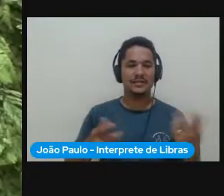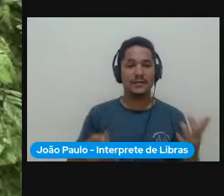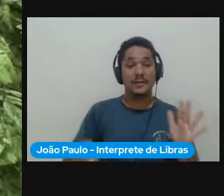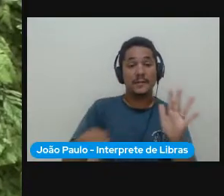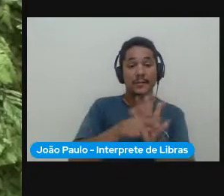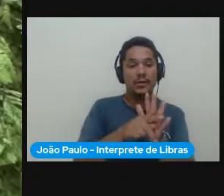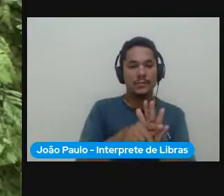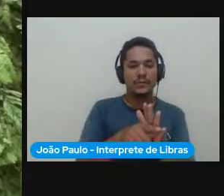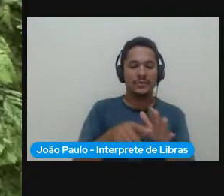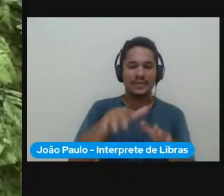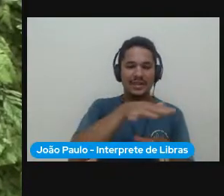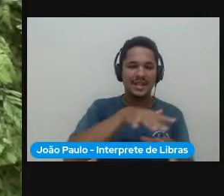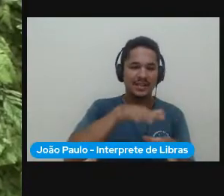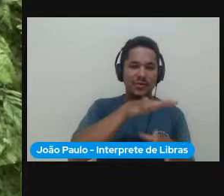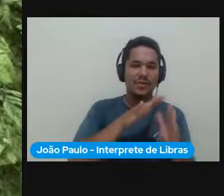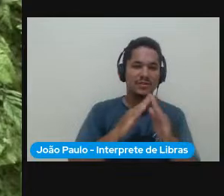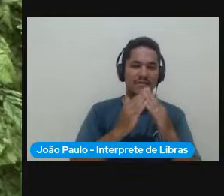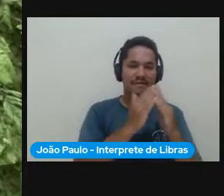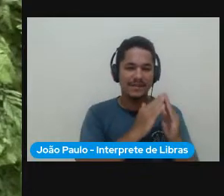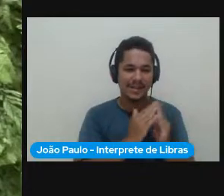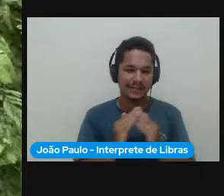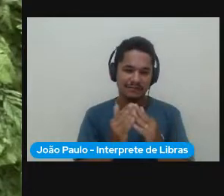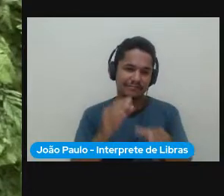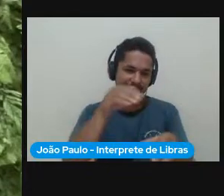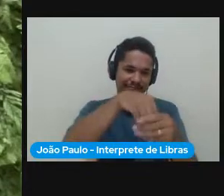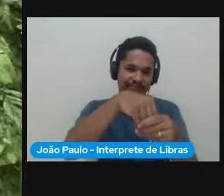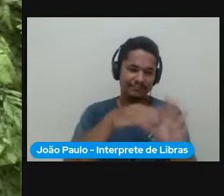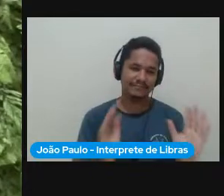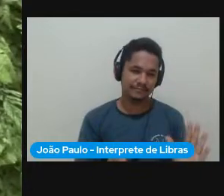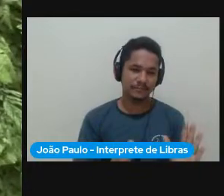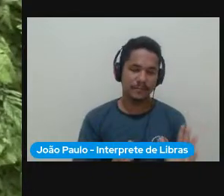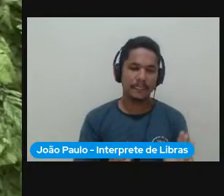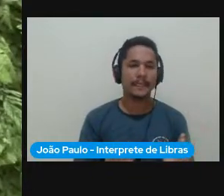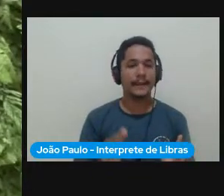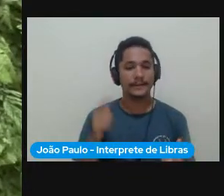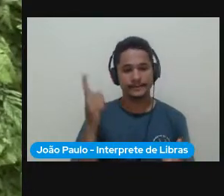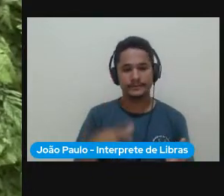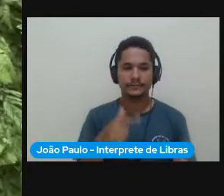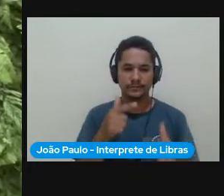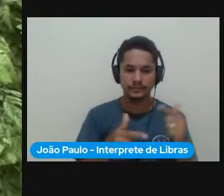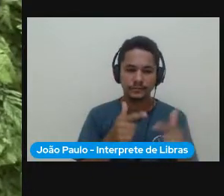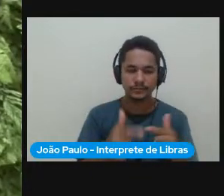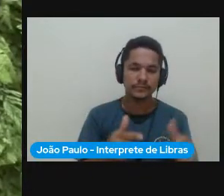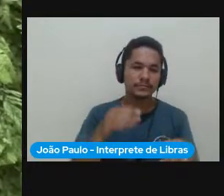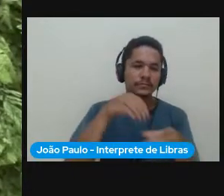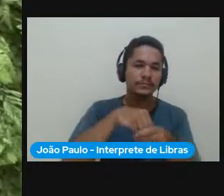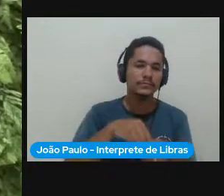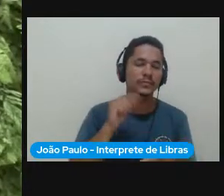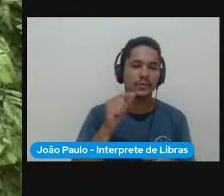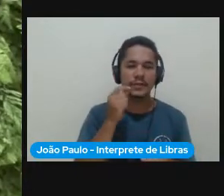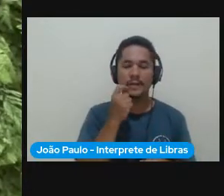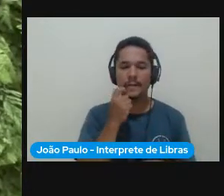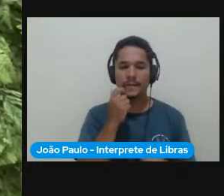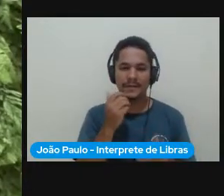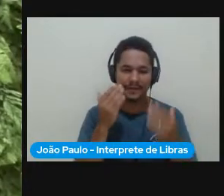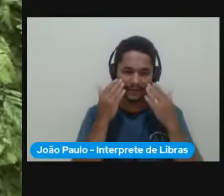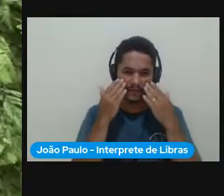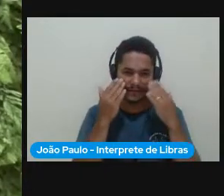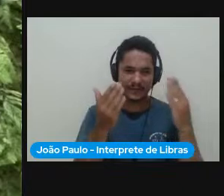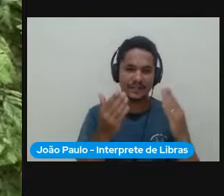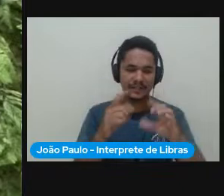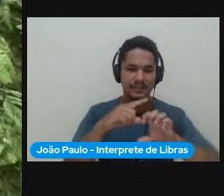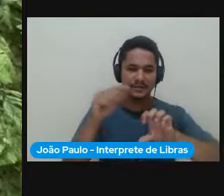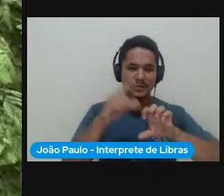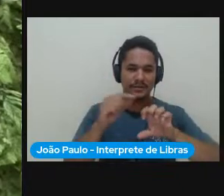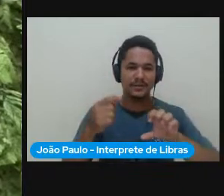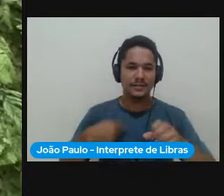E aí, para vocês terem aí uma ideia também de mais uma frente que a gente atua quanto frente empreendedora, eu sou da